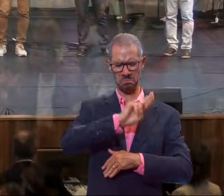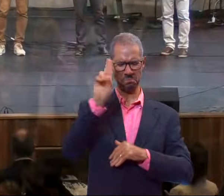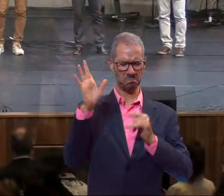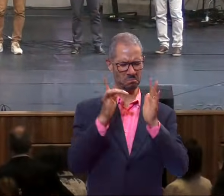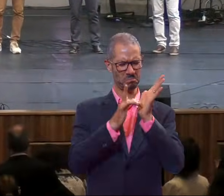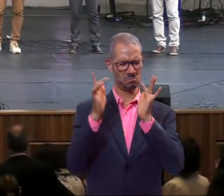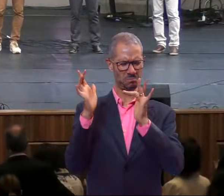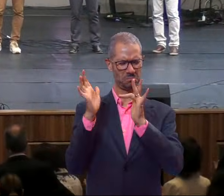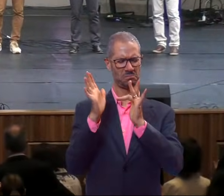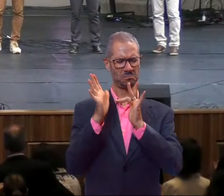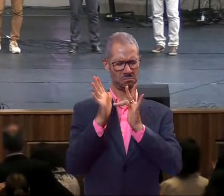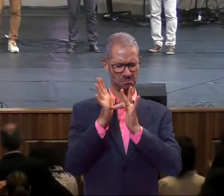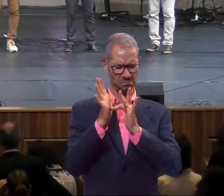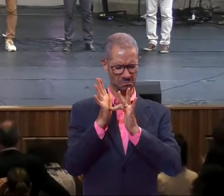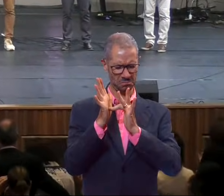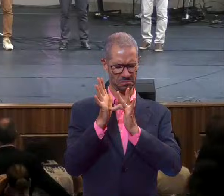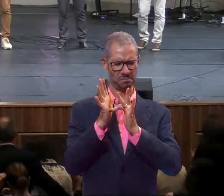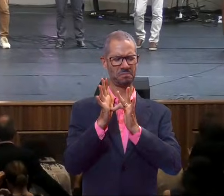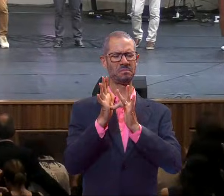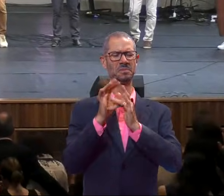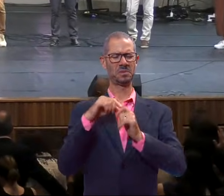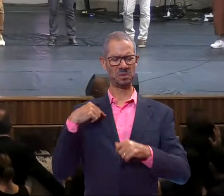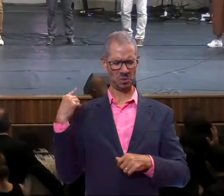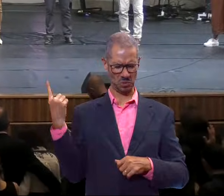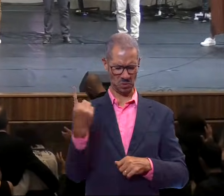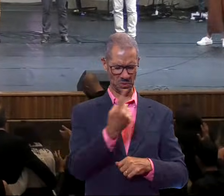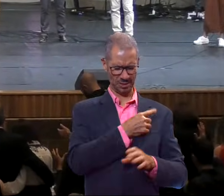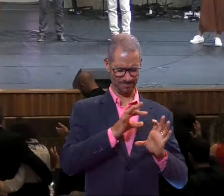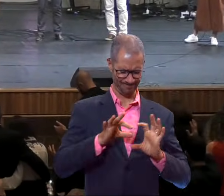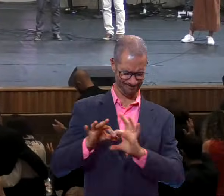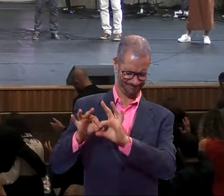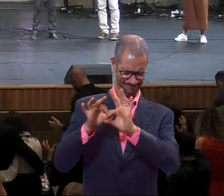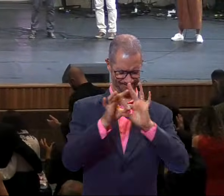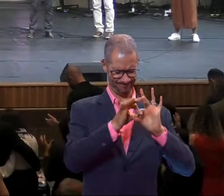de Jesus que nós oramos.